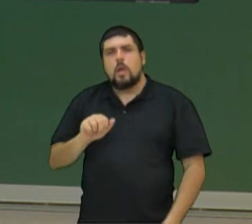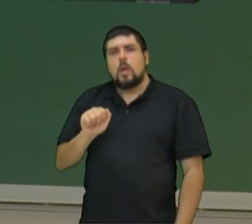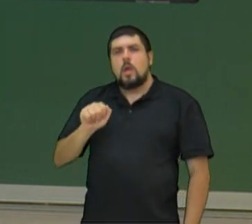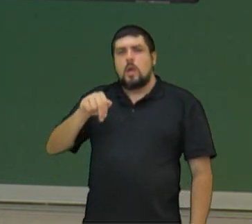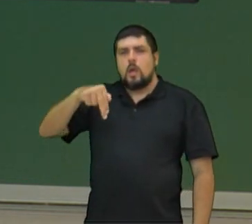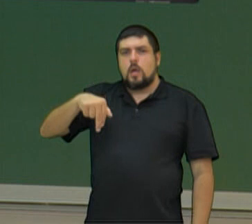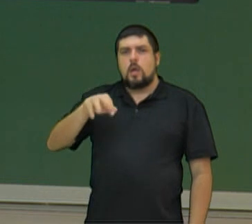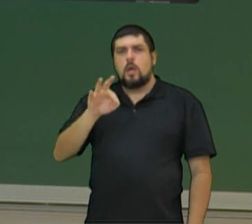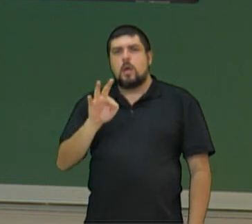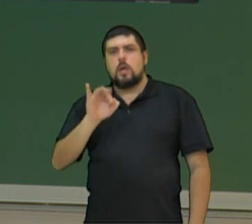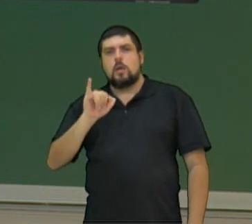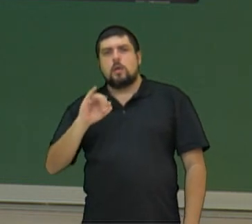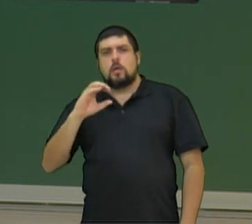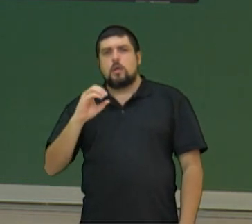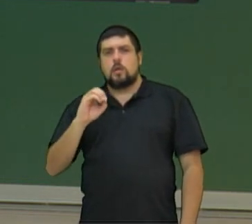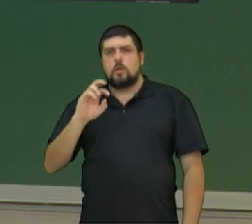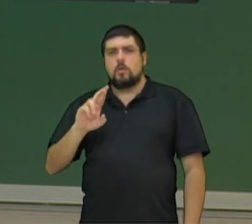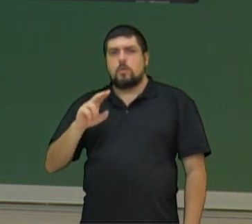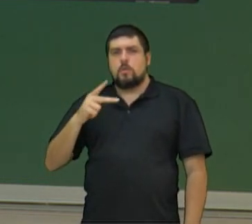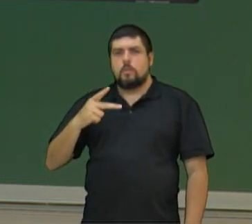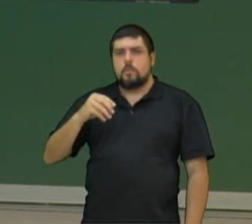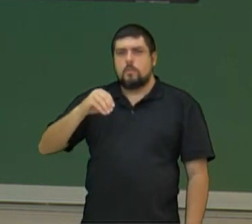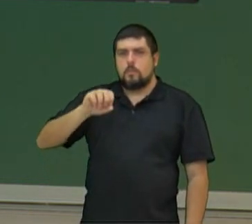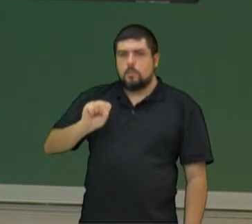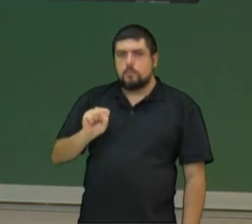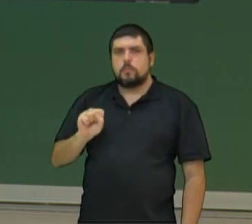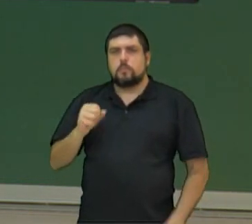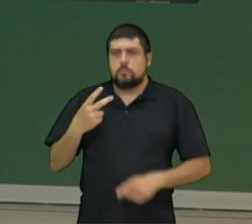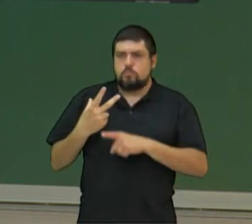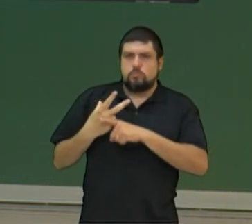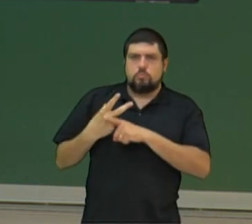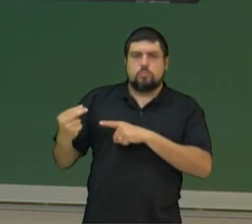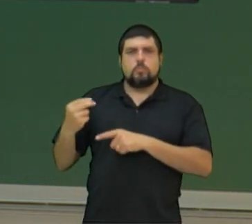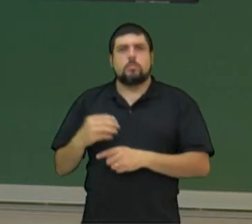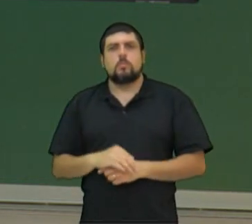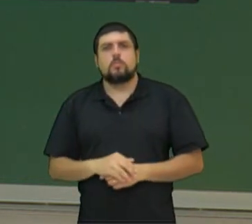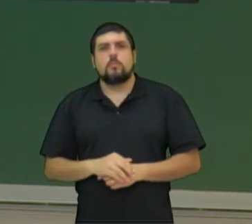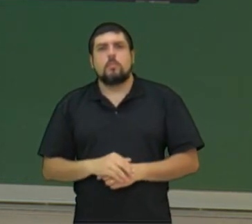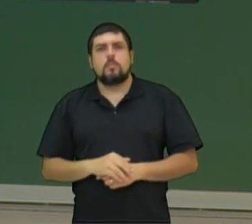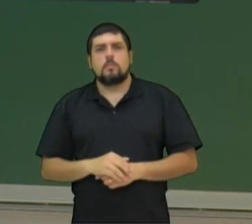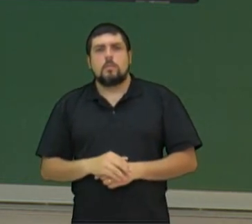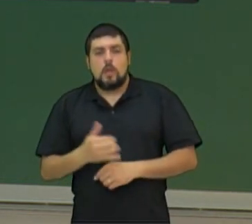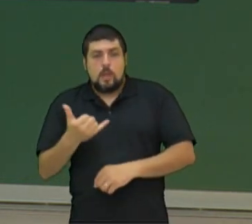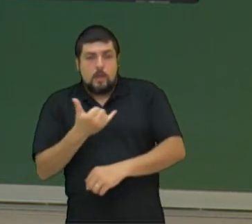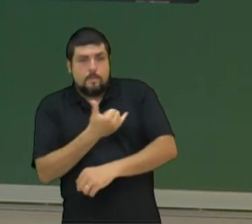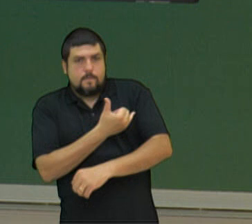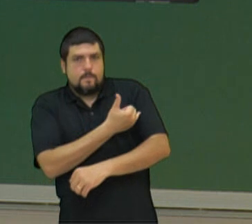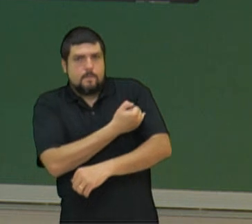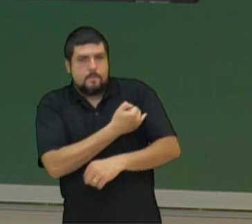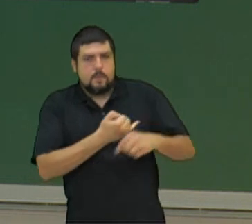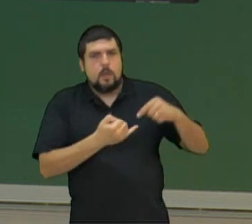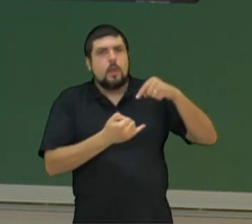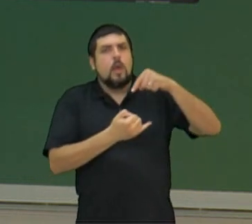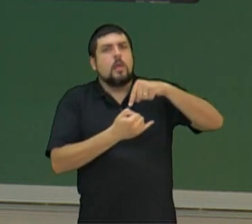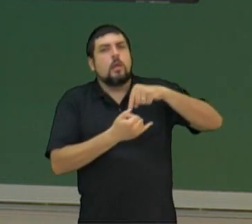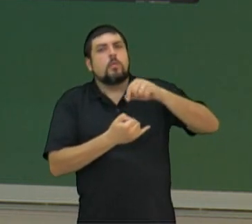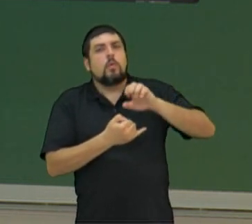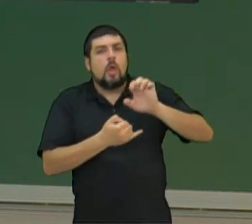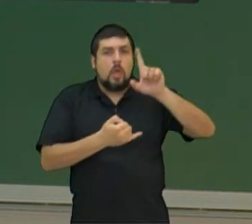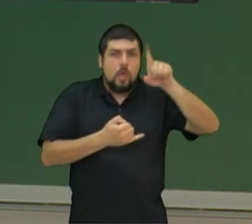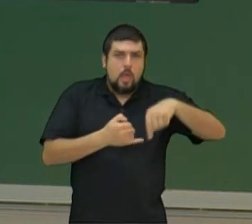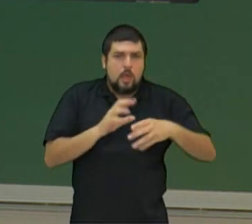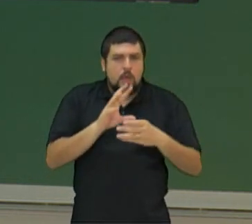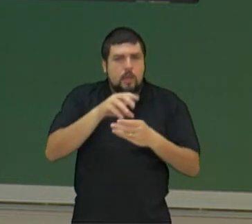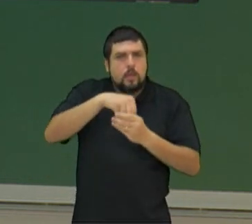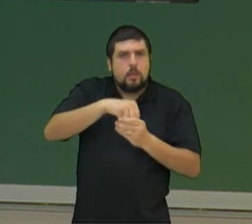recebe uma dose de vacina, lembra que lá na vacina contém os próprios agentes causadores da doença,